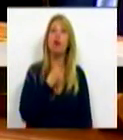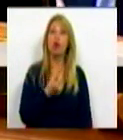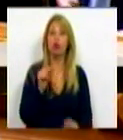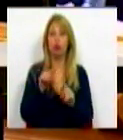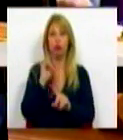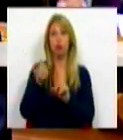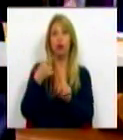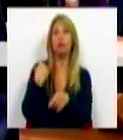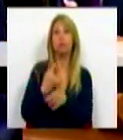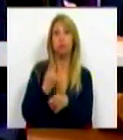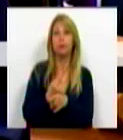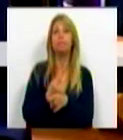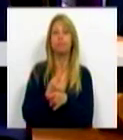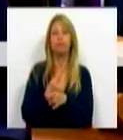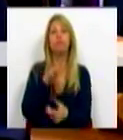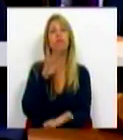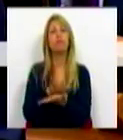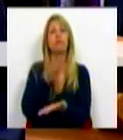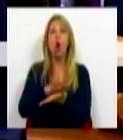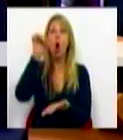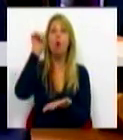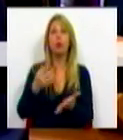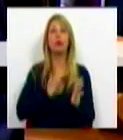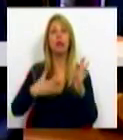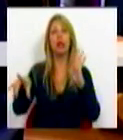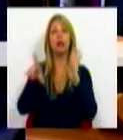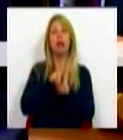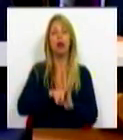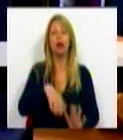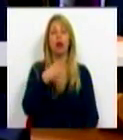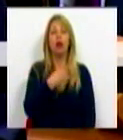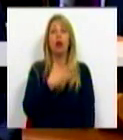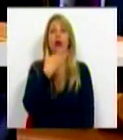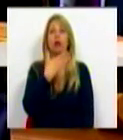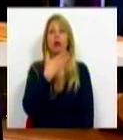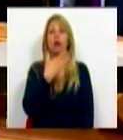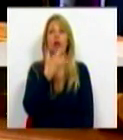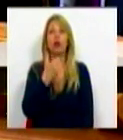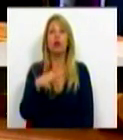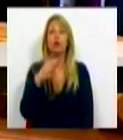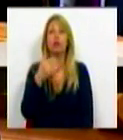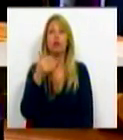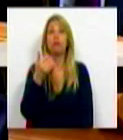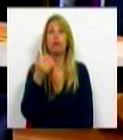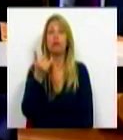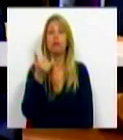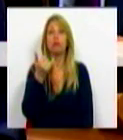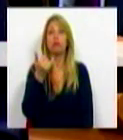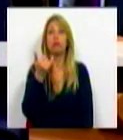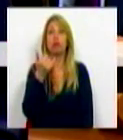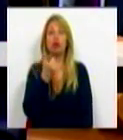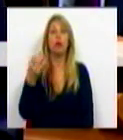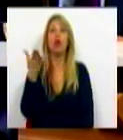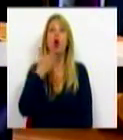desse mesmo ano, publicou logo o Decreto-Lei número 94 de 2011, em que mexia radicalmente no ensino